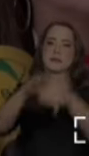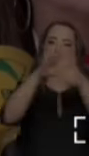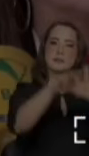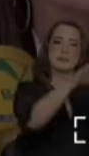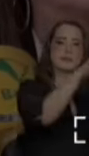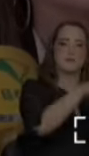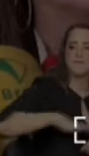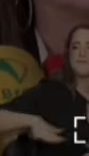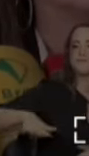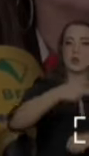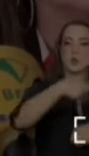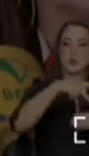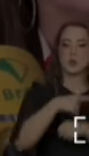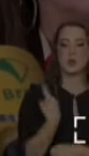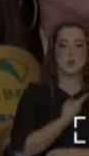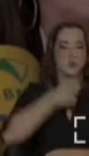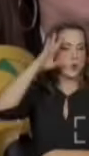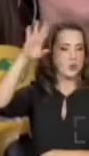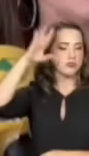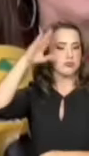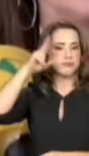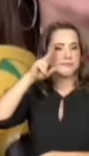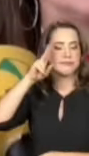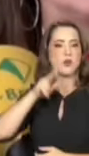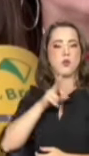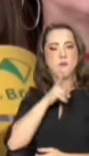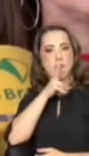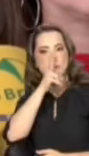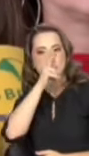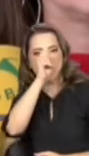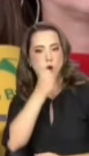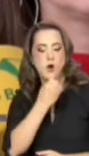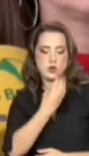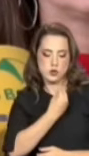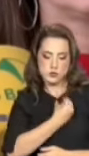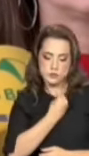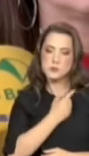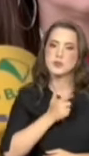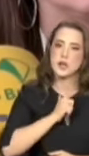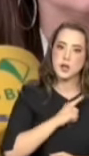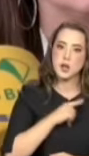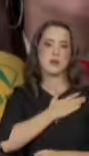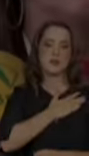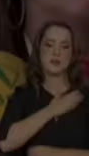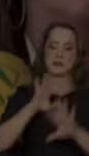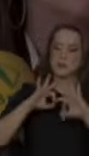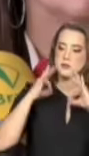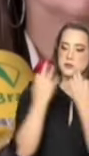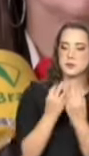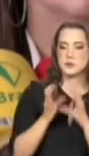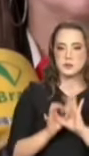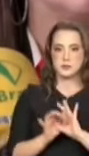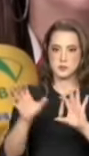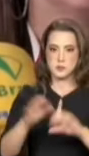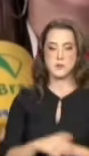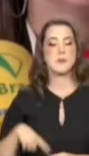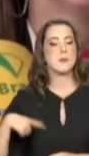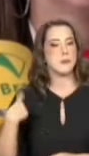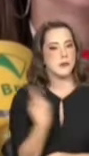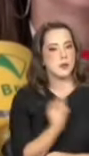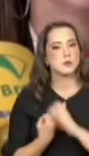O sonho segue mais vivos do que nunca. Somos pela ordem e pelo...